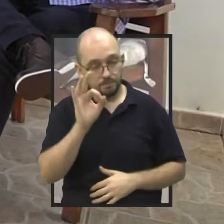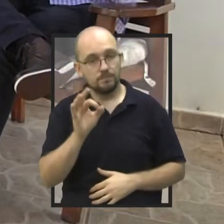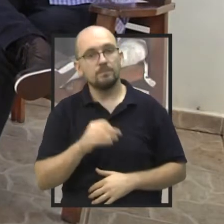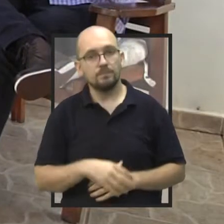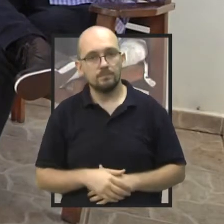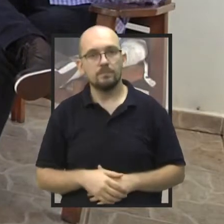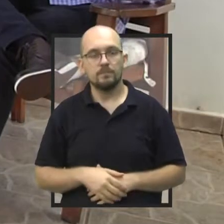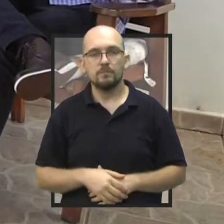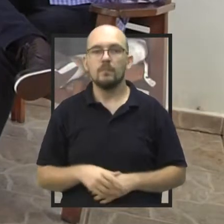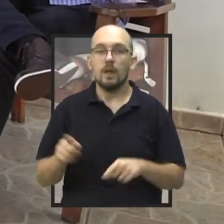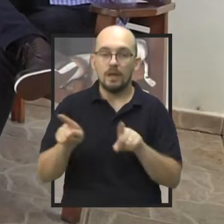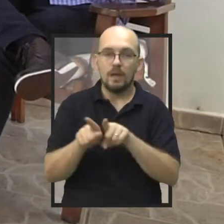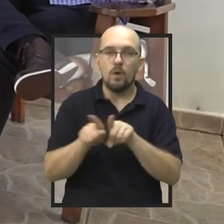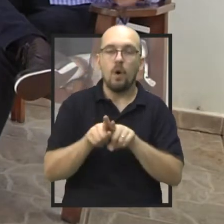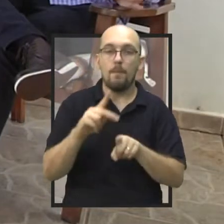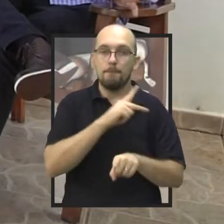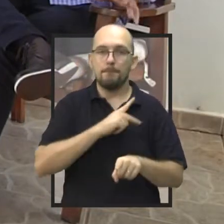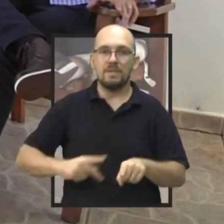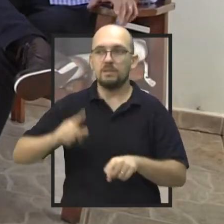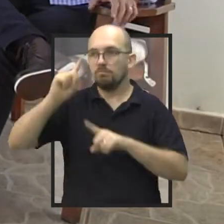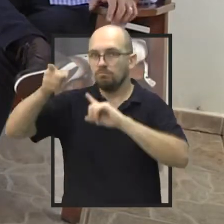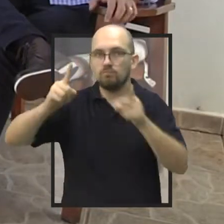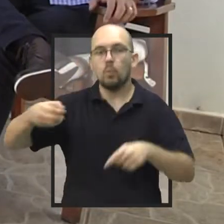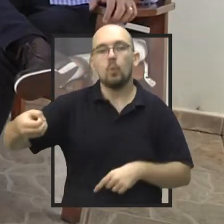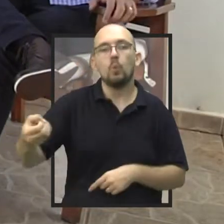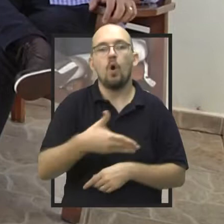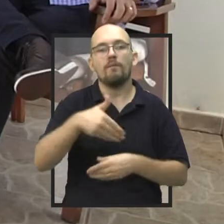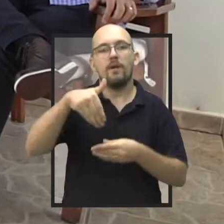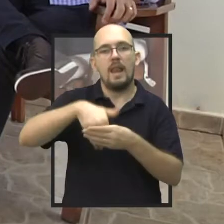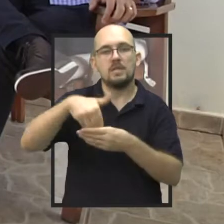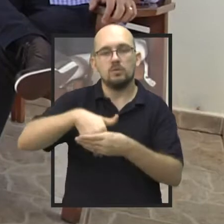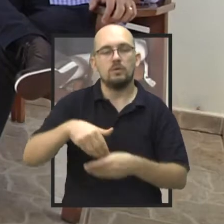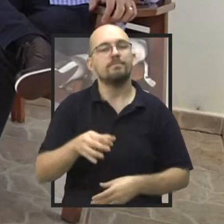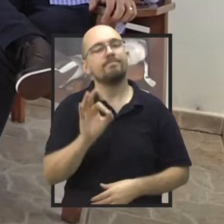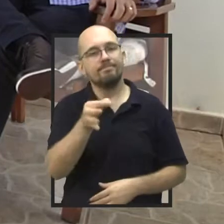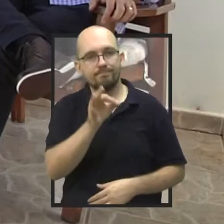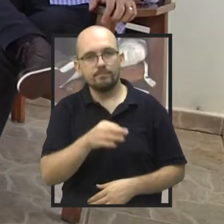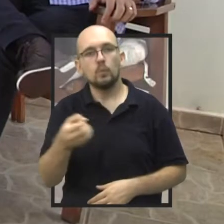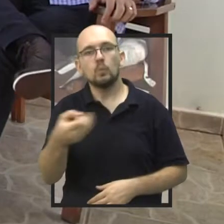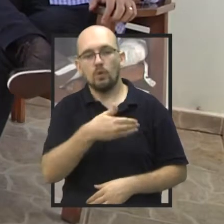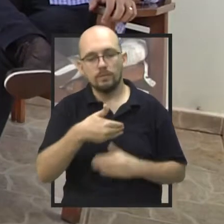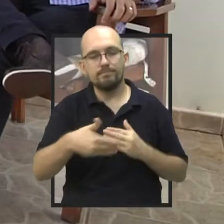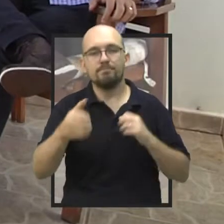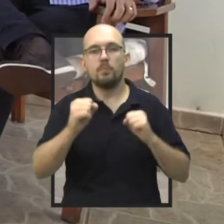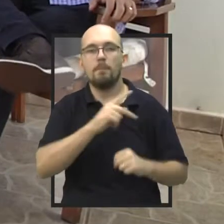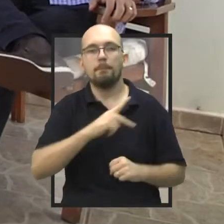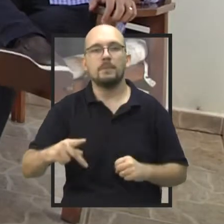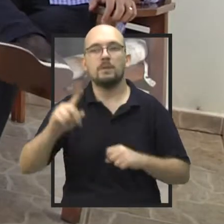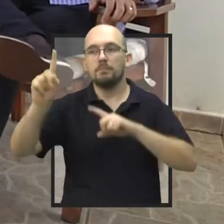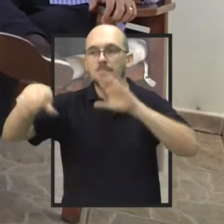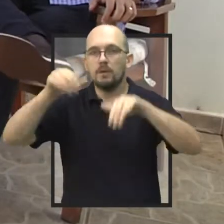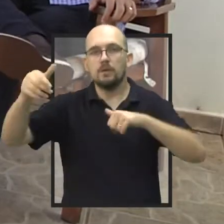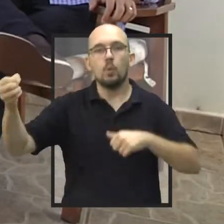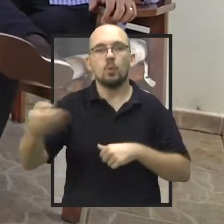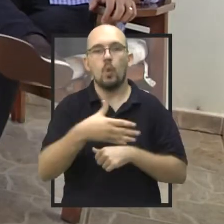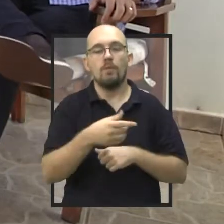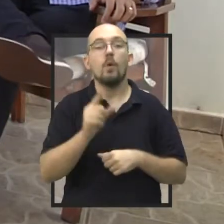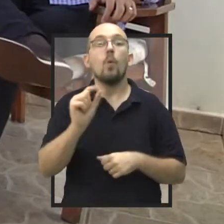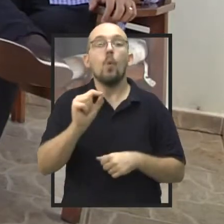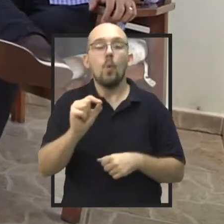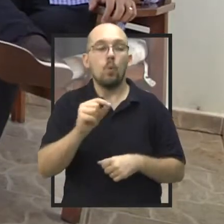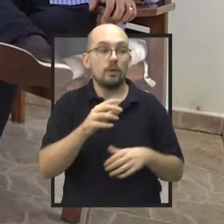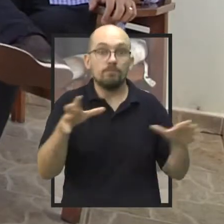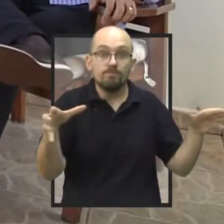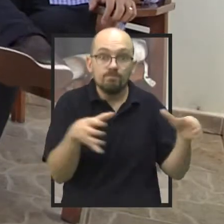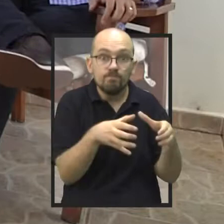Para dissolver o parlamento, o presidente convoca novas eleições. Novas eleições. Então, o parlamento é obrigado